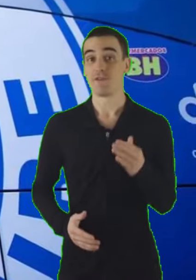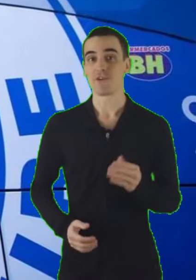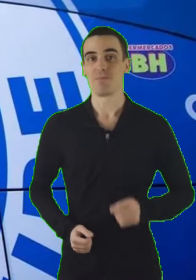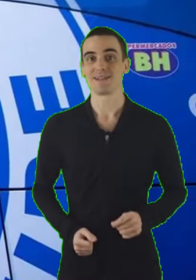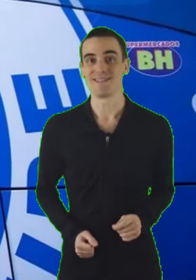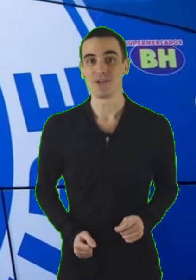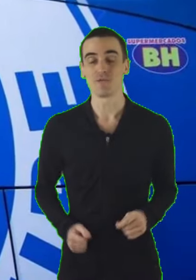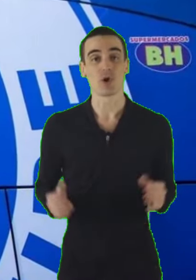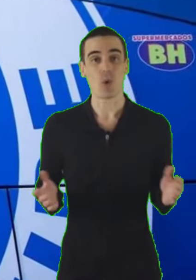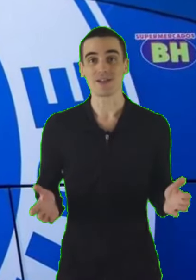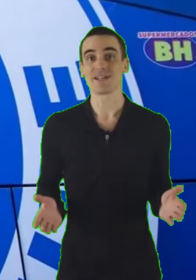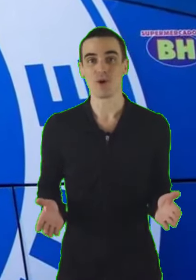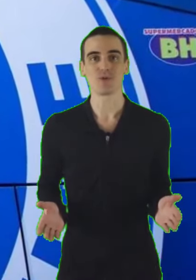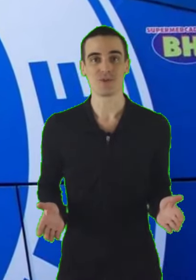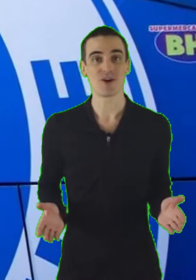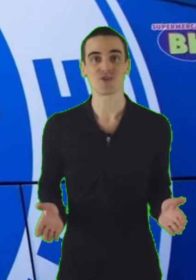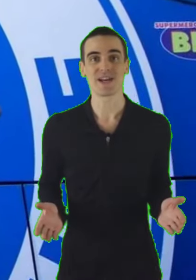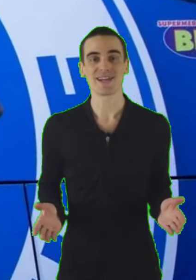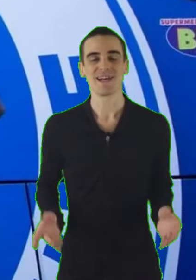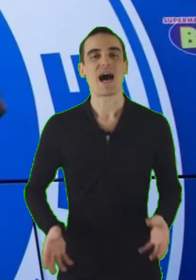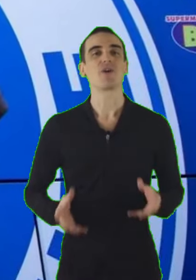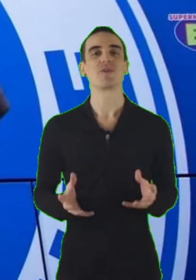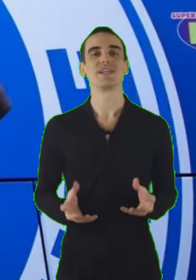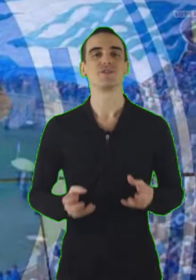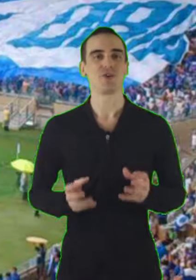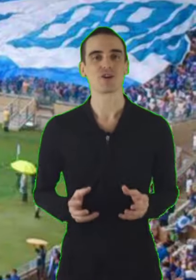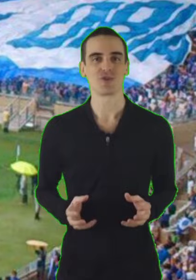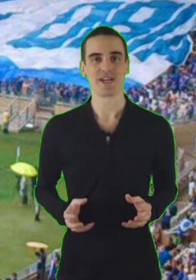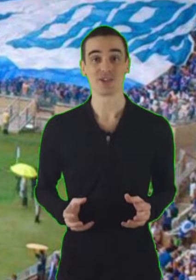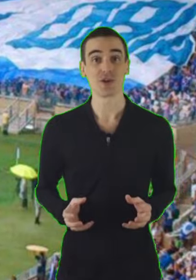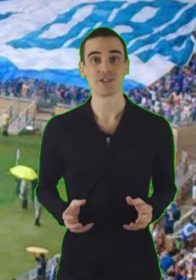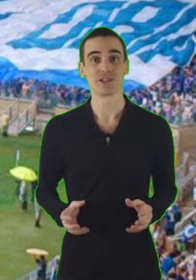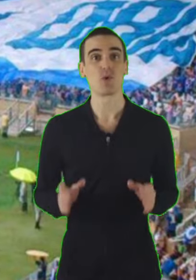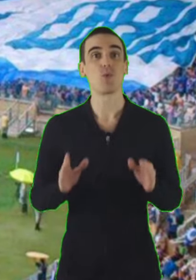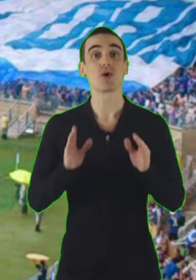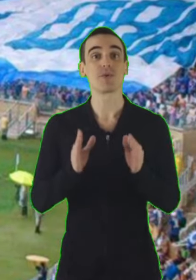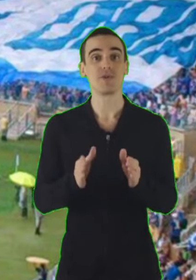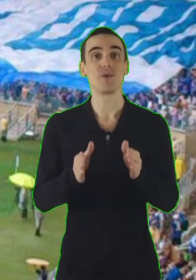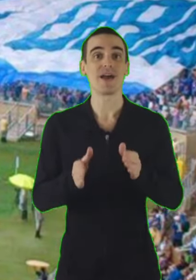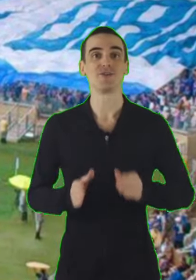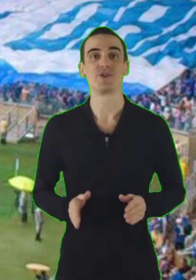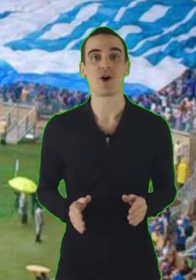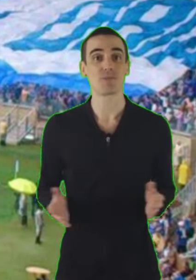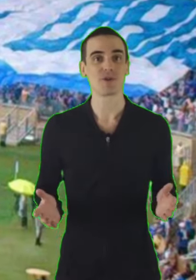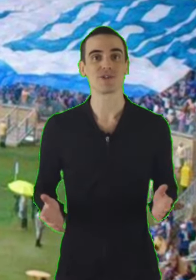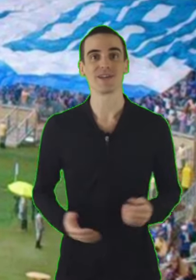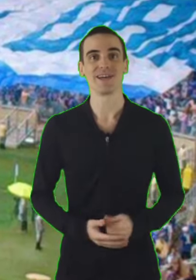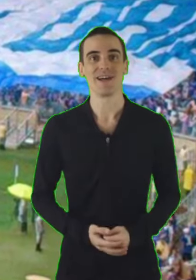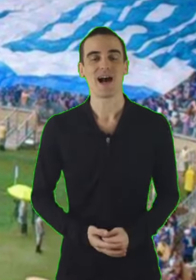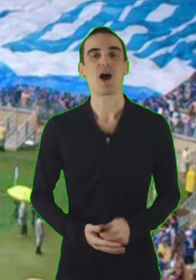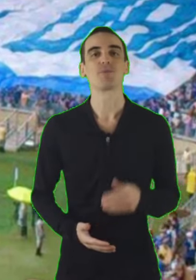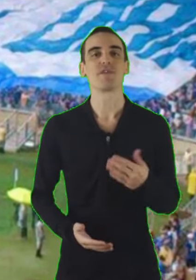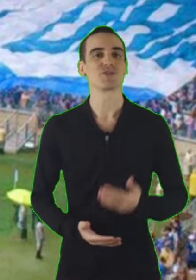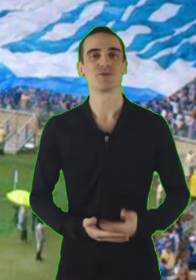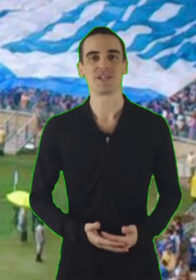Saiu agora. Raposa negocia a chegada de ex-jogador do Napoli. Fala, torcedor do Cruzeiro. Se inscreva no canal